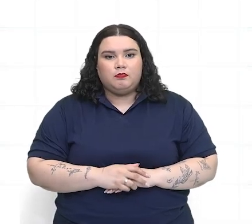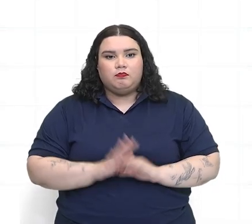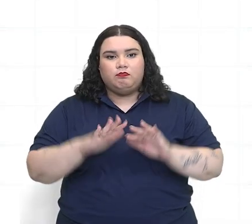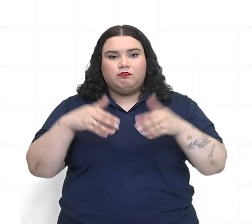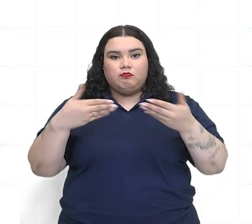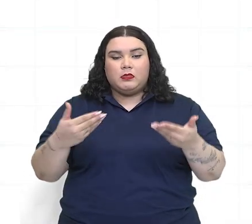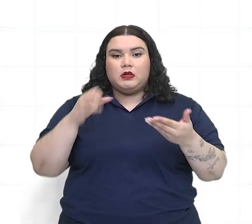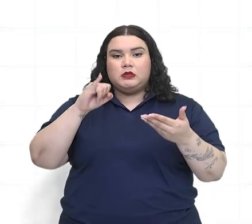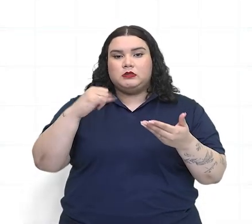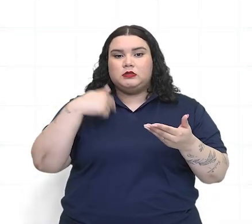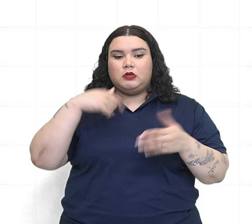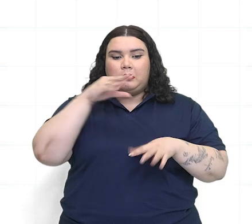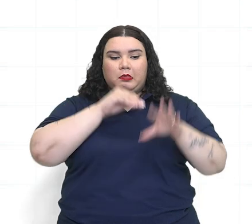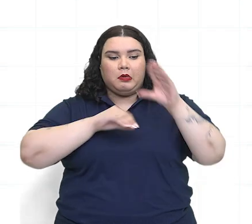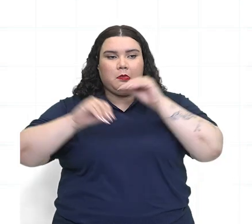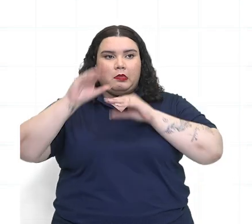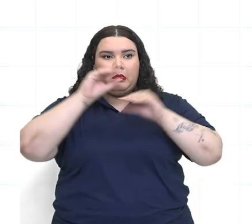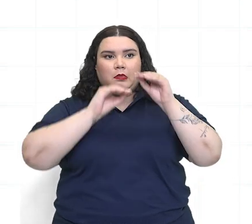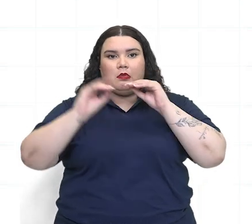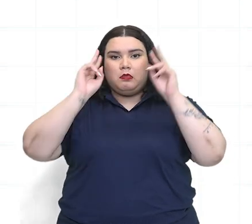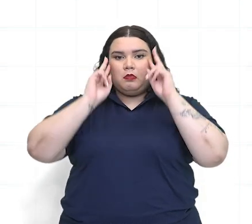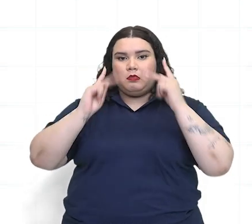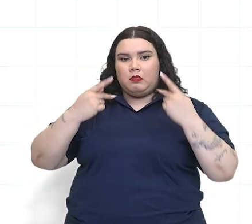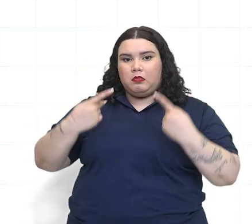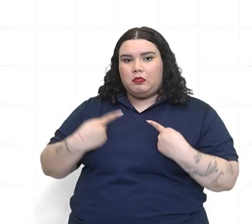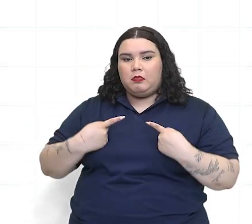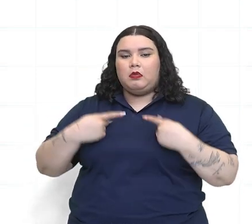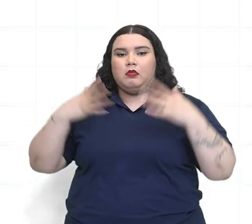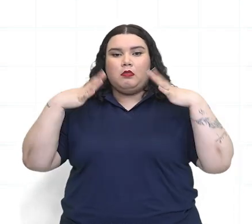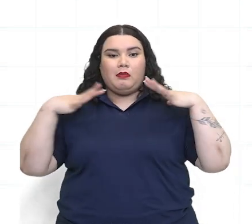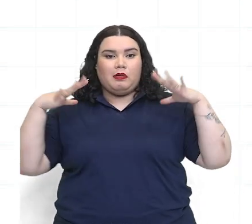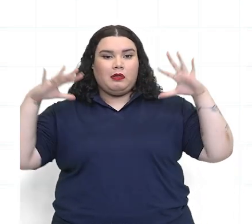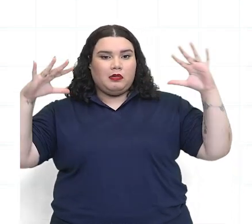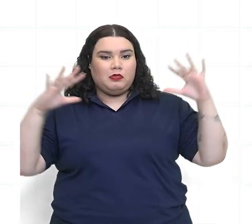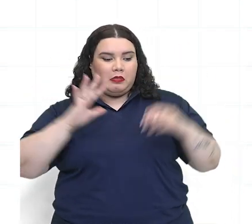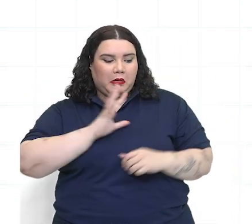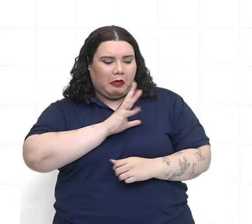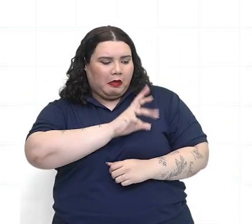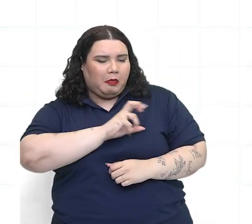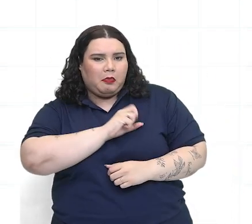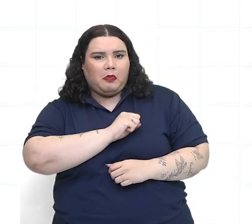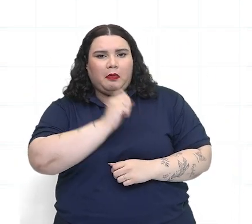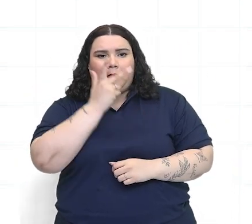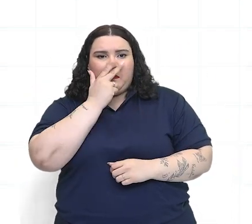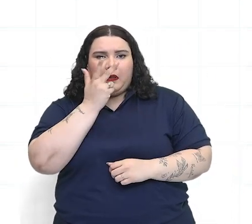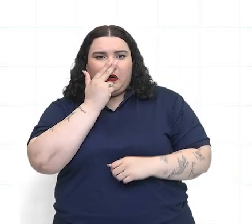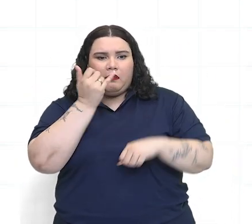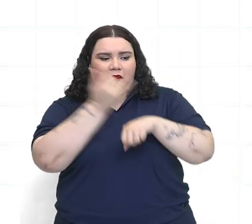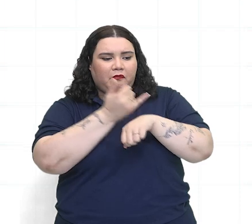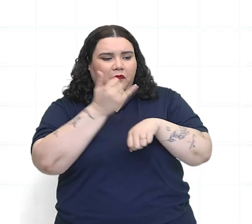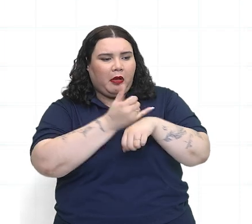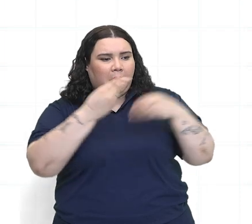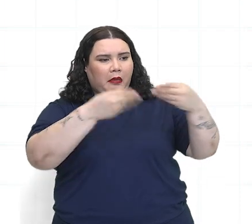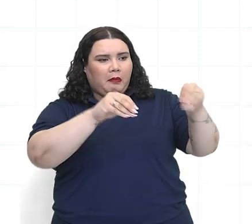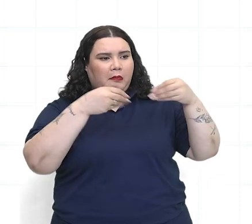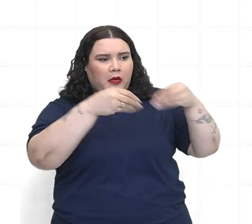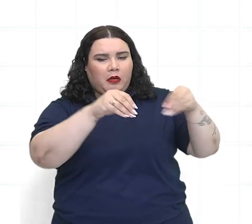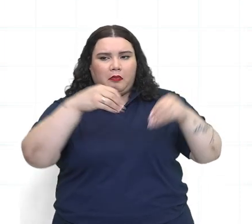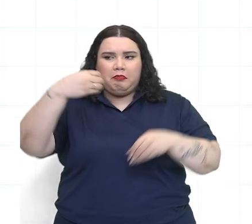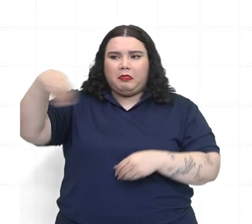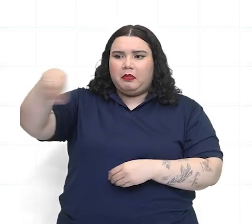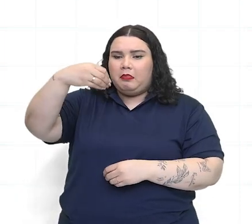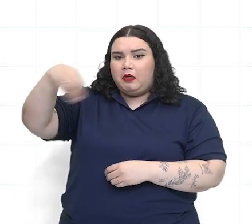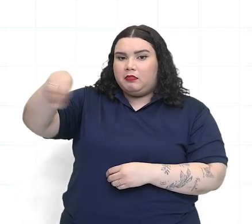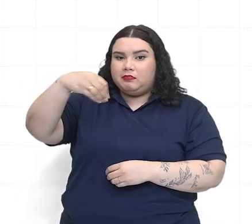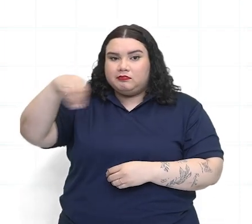Ainda que eu falasse as línguas dos homens e dos anjos, e não tivesse amor, seria como o metal que soa ou como o sino que